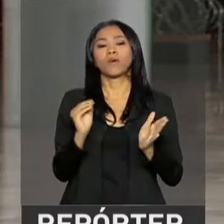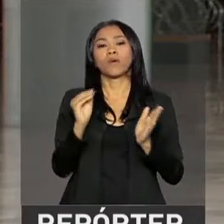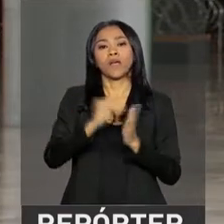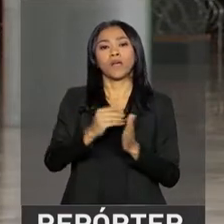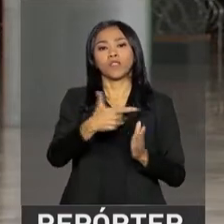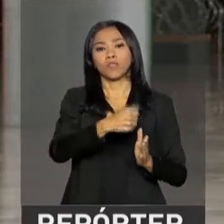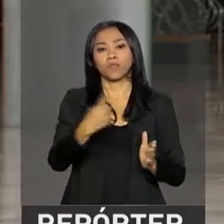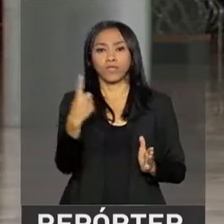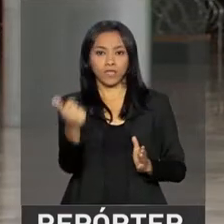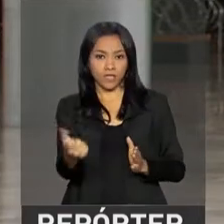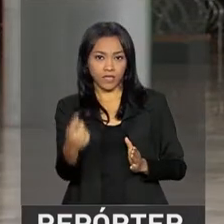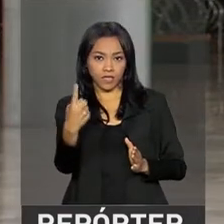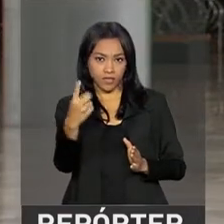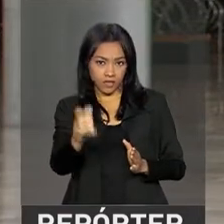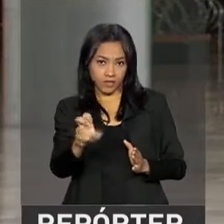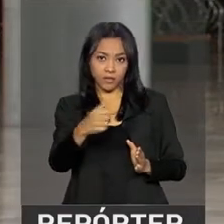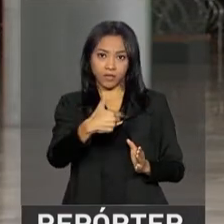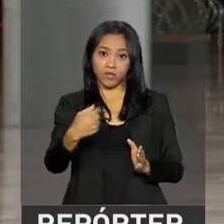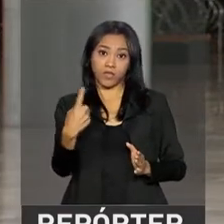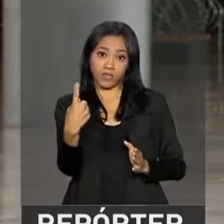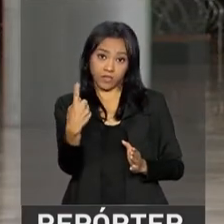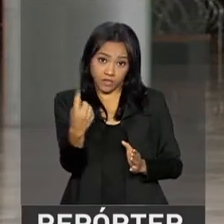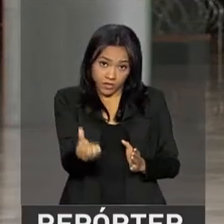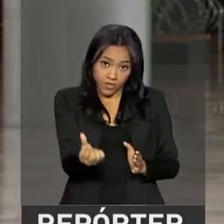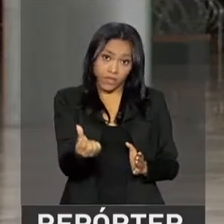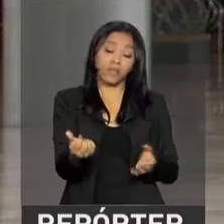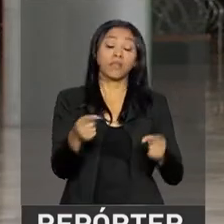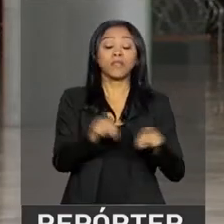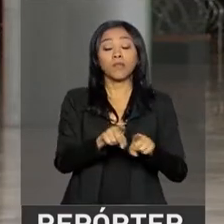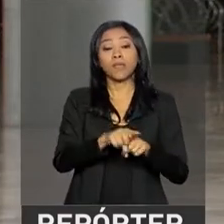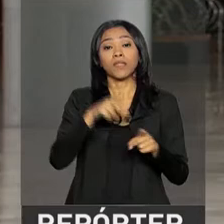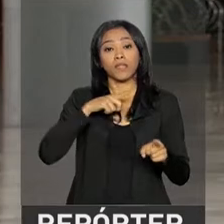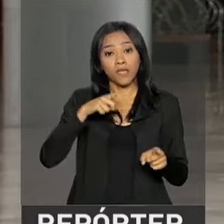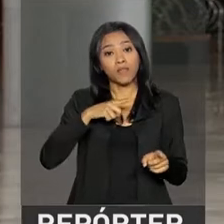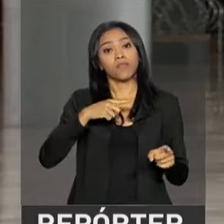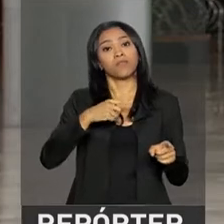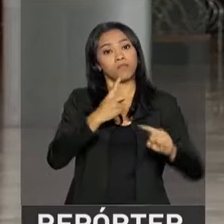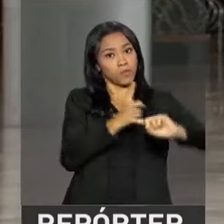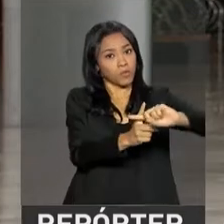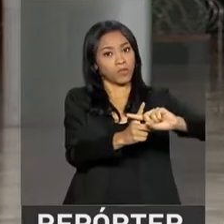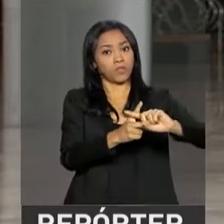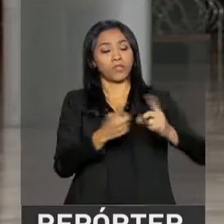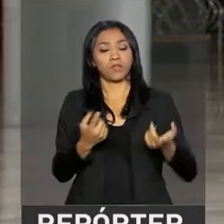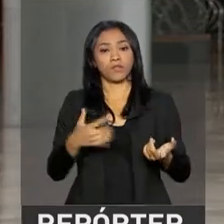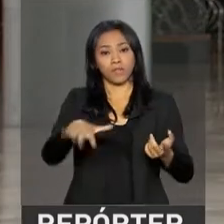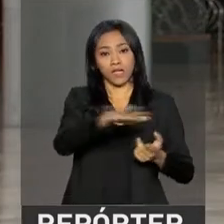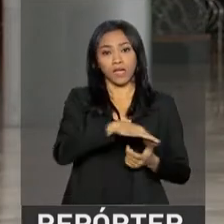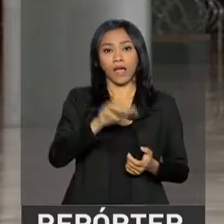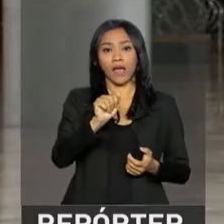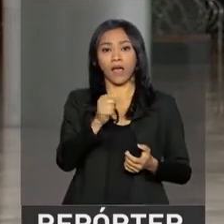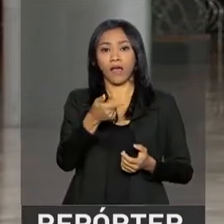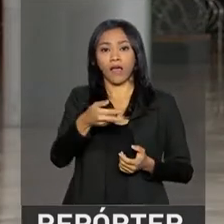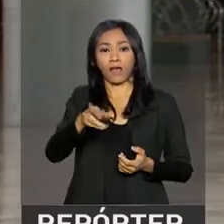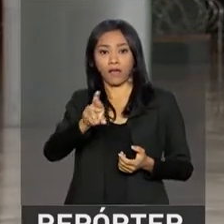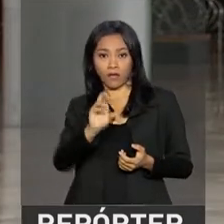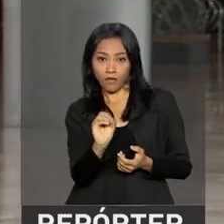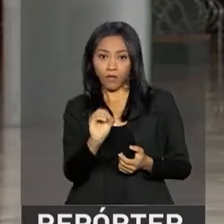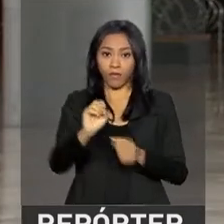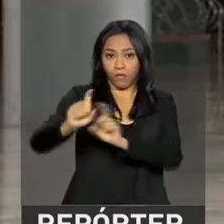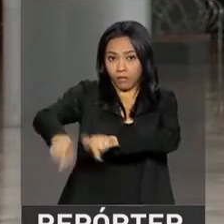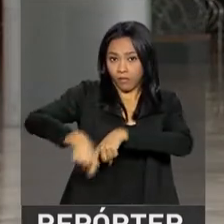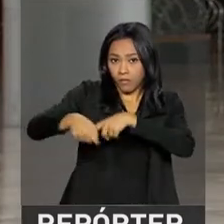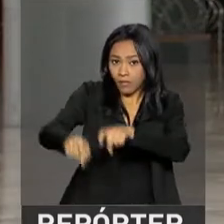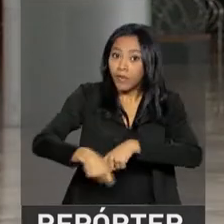e 2016 também houve saldo positivo na área agropecuária que abriu 37 mil postos e